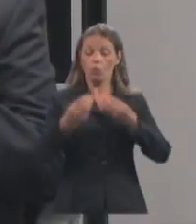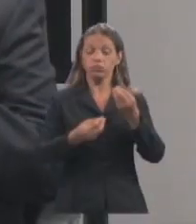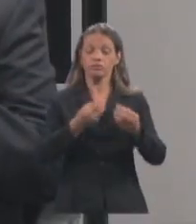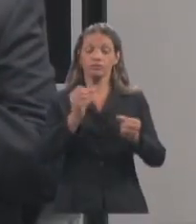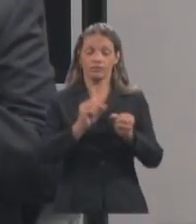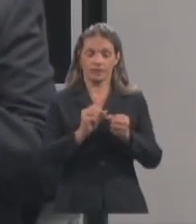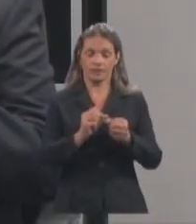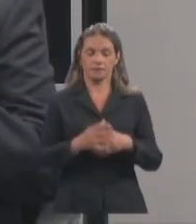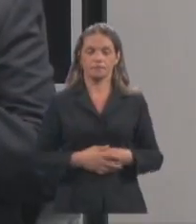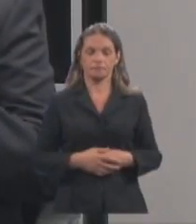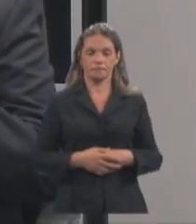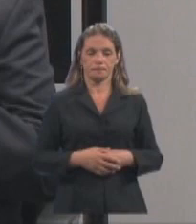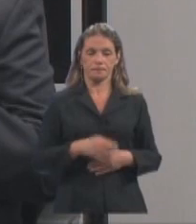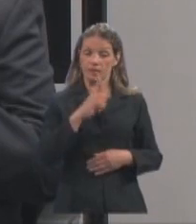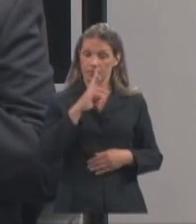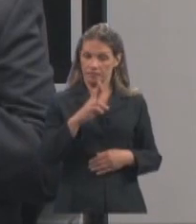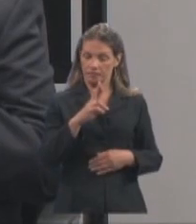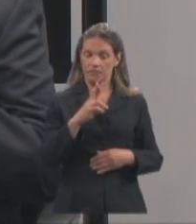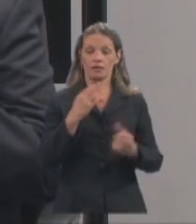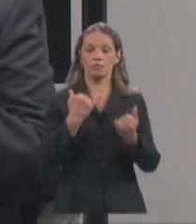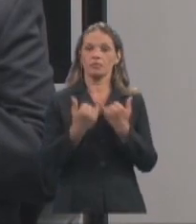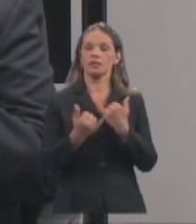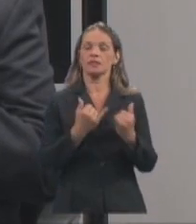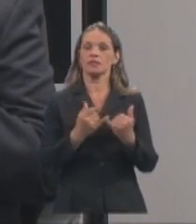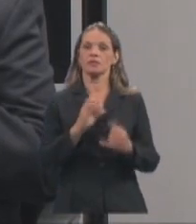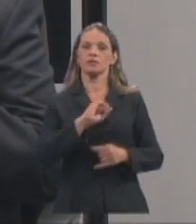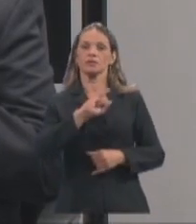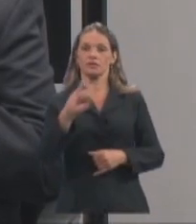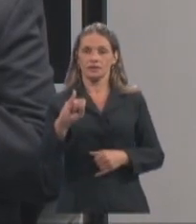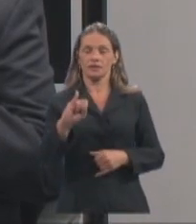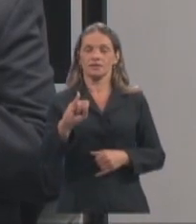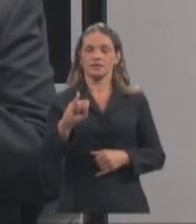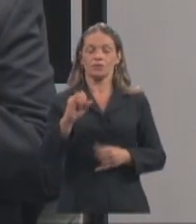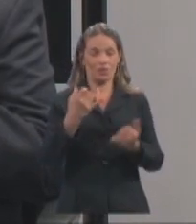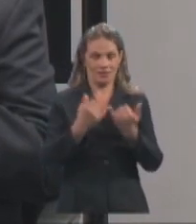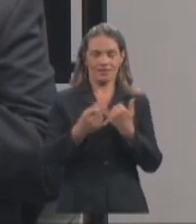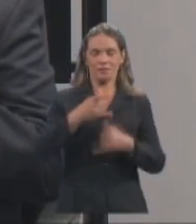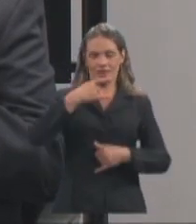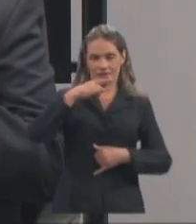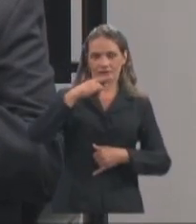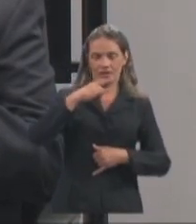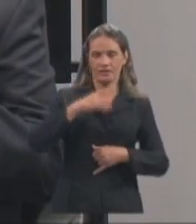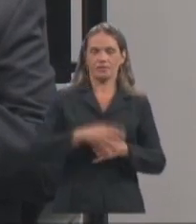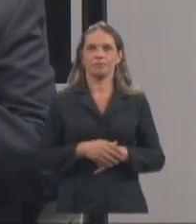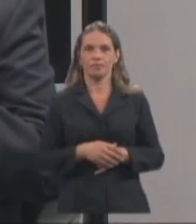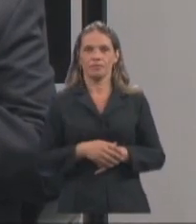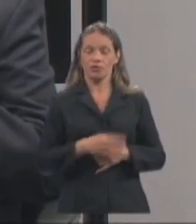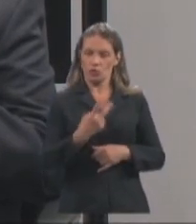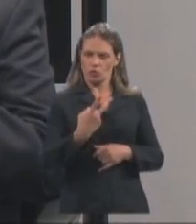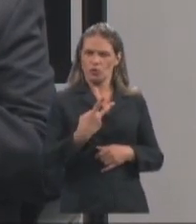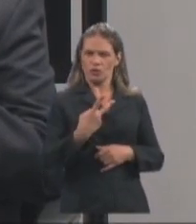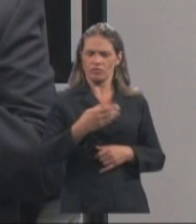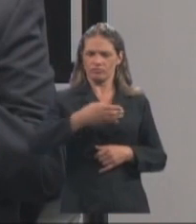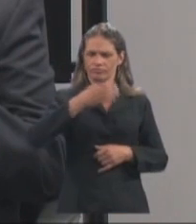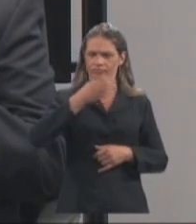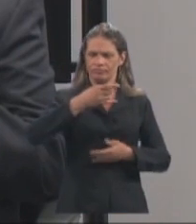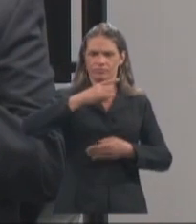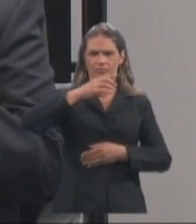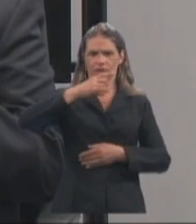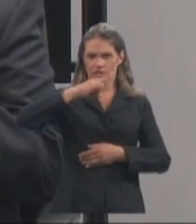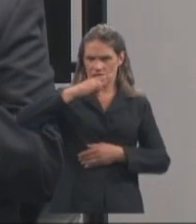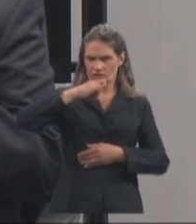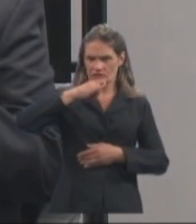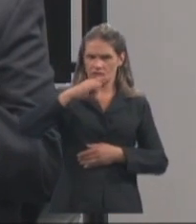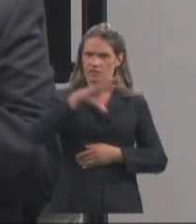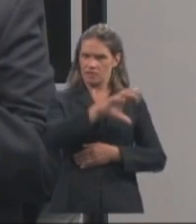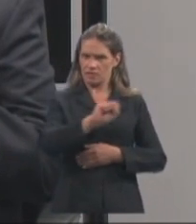exemplo se nós tivéssemos tomado aquela famosa garrafa de Cachaça quando nós fôssemos sair os dois daqui nós íamos querer pegar os nossos